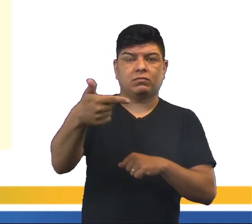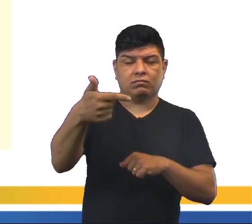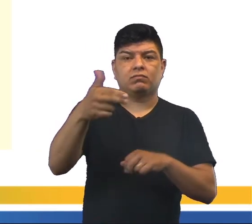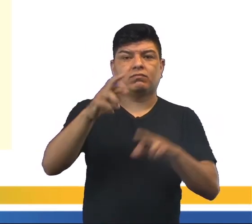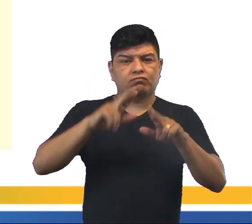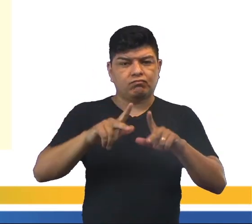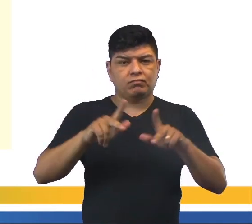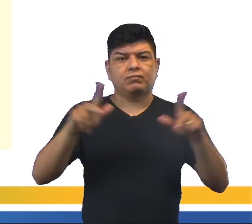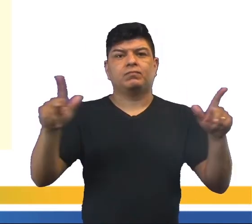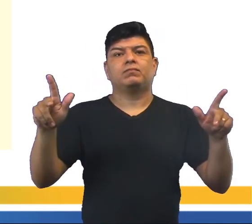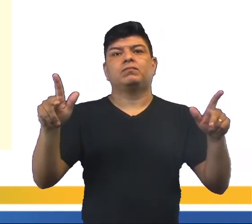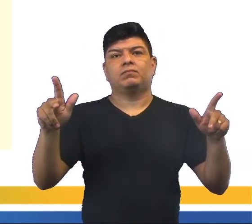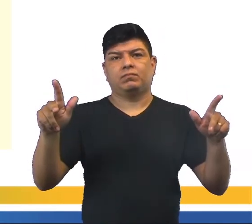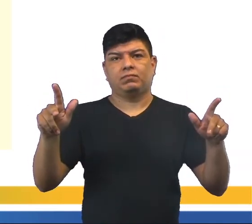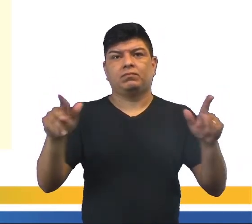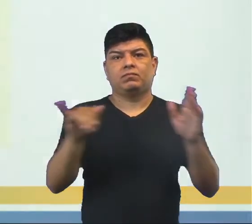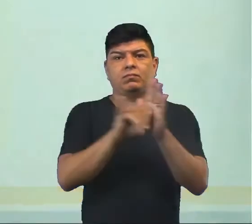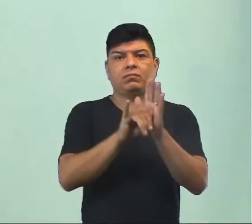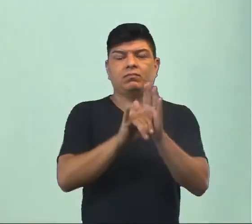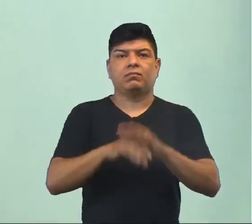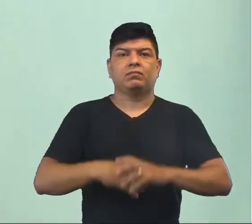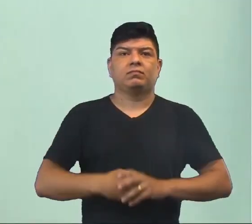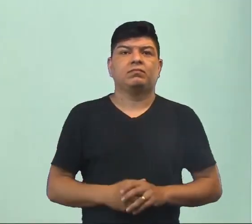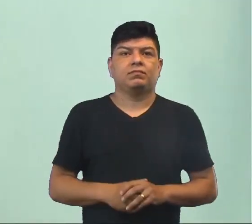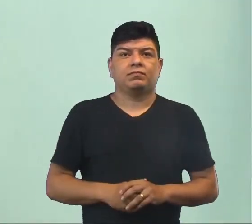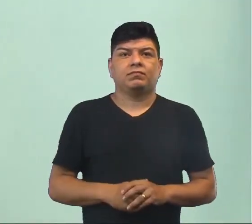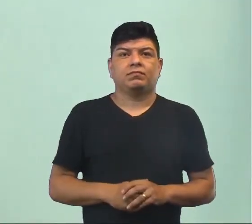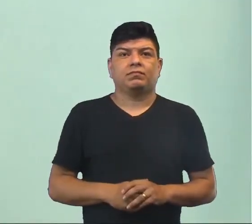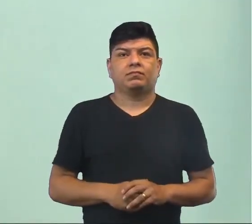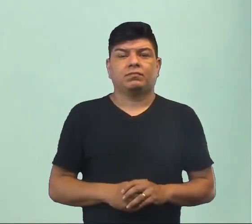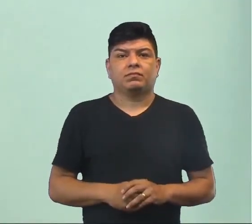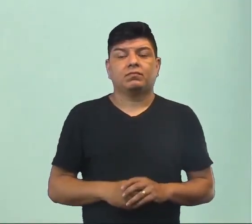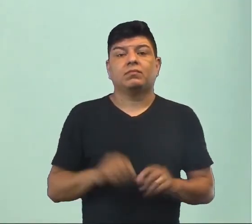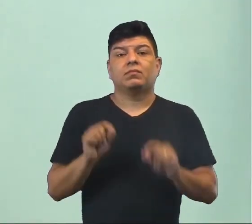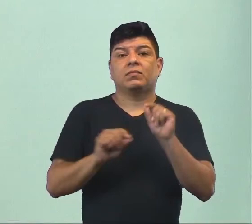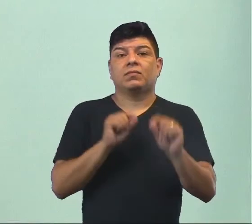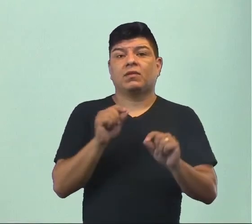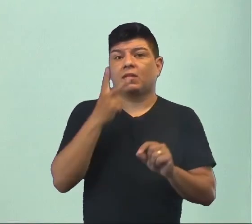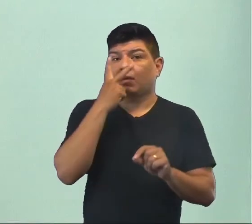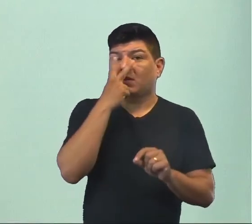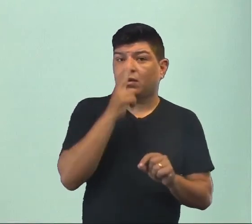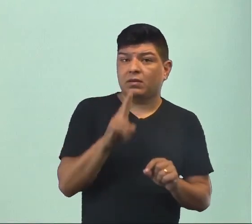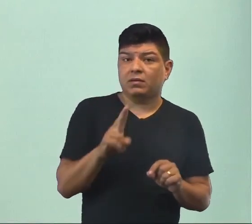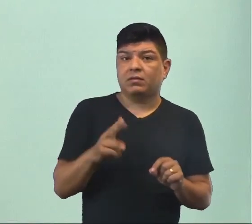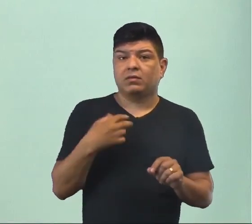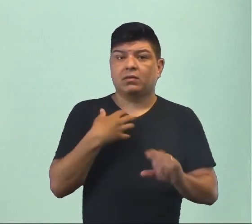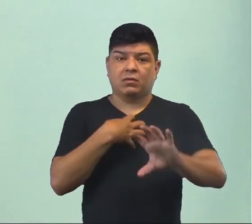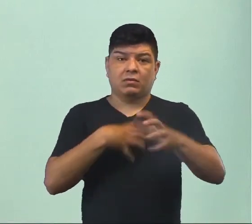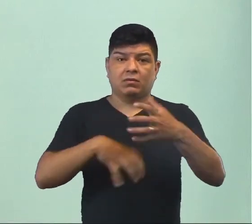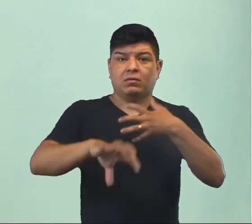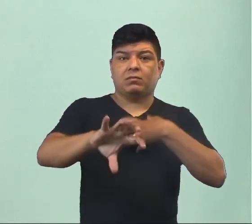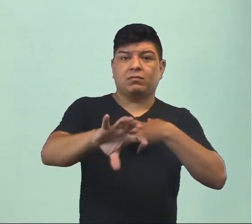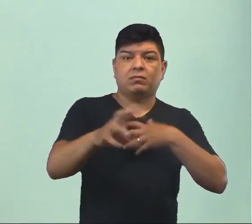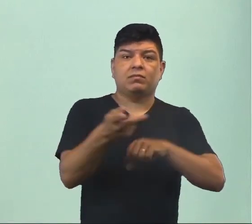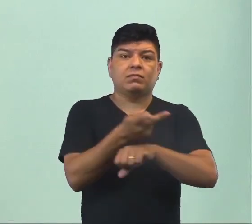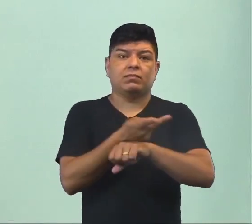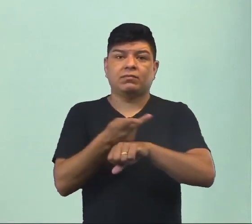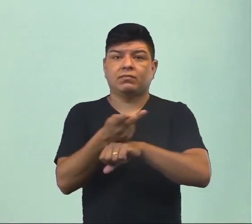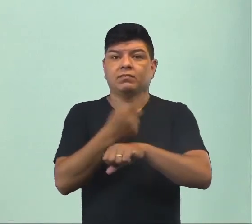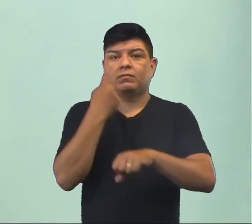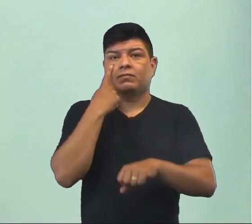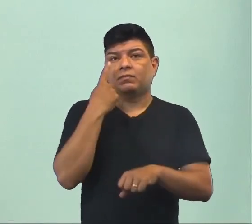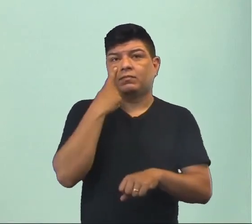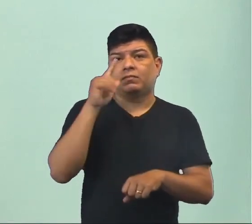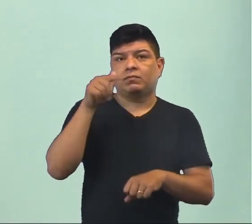né, antônimo de identidade. A ideia de alteridade é muito parecida com empatia. É você procurar ver